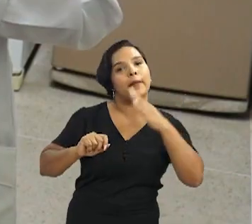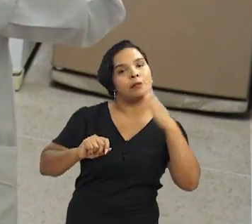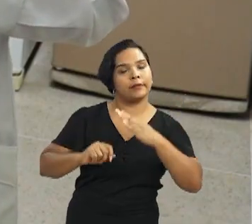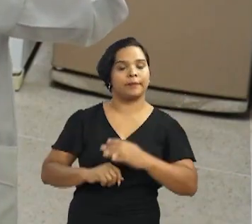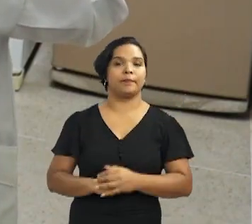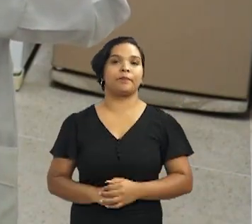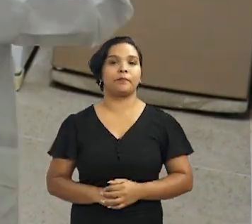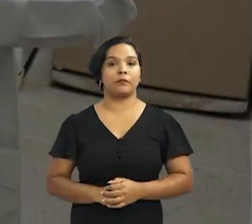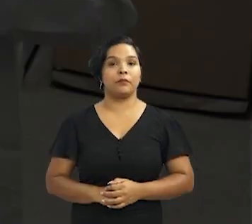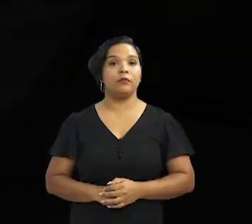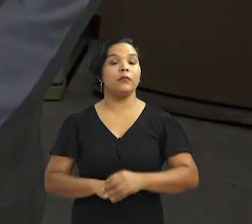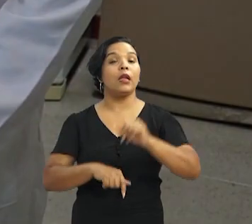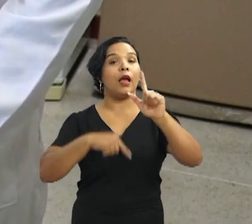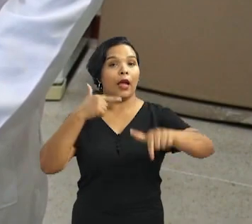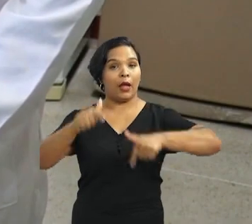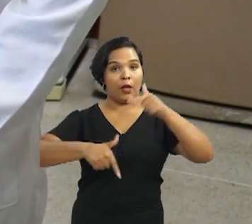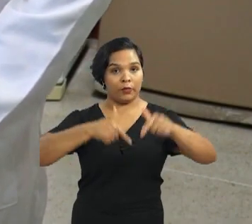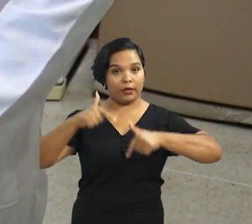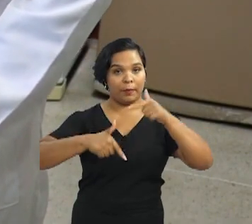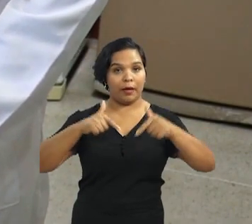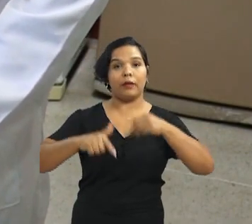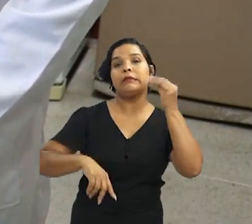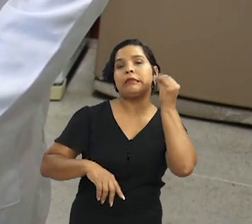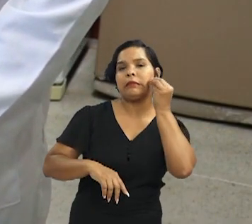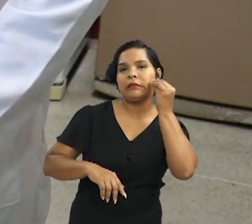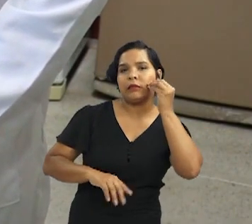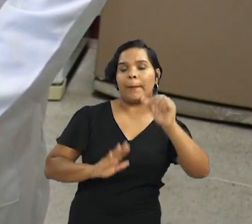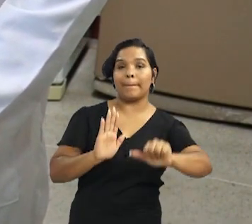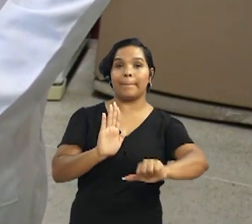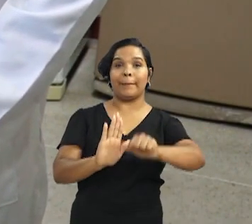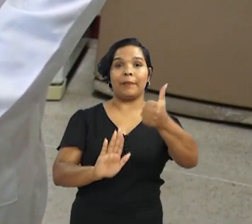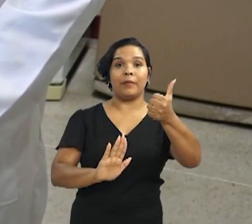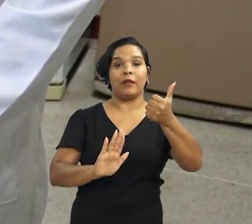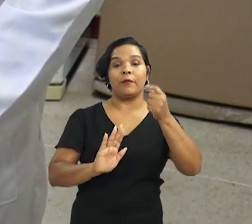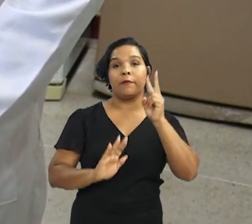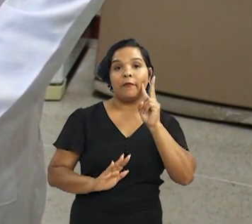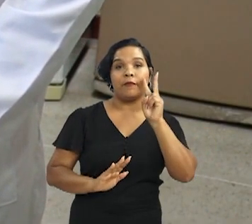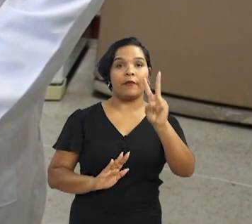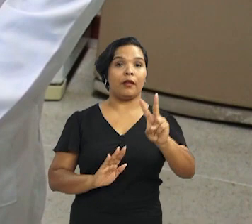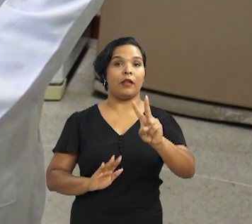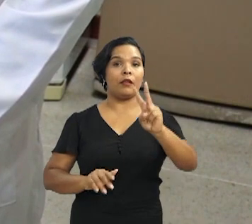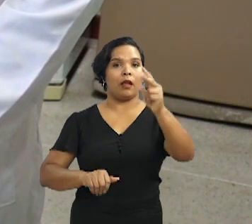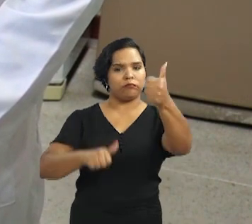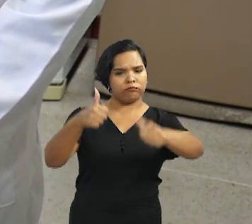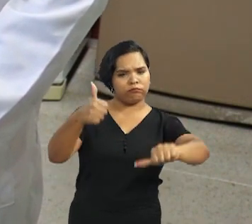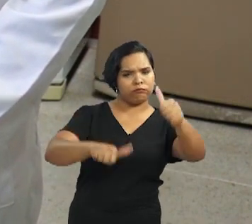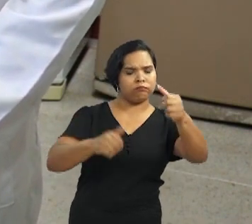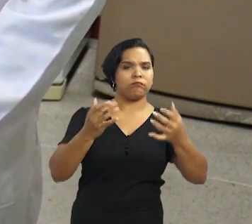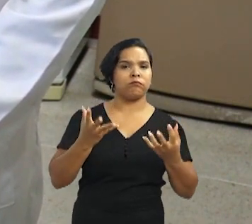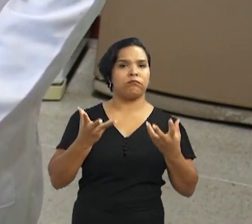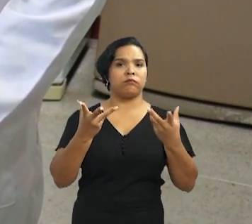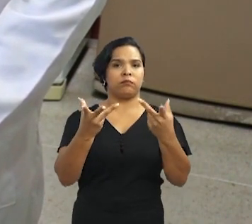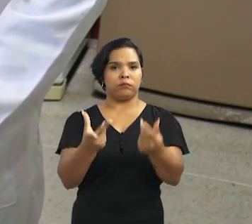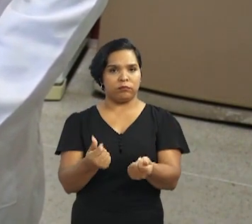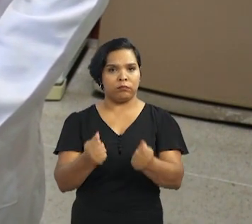acarretar essa especiaria. É um trabalho em que a gente tenta, primeiro, identificar parâmetros de